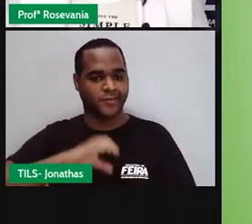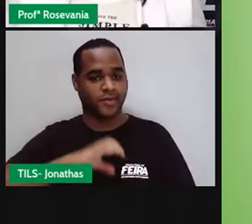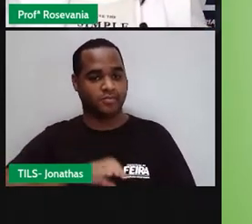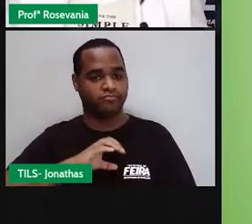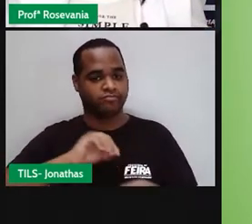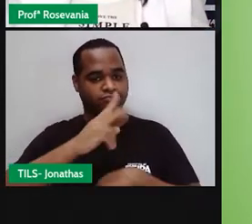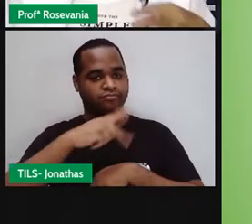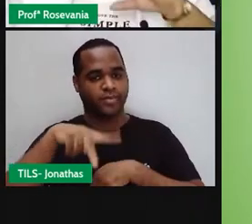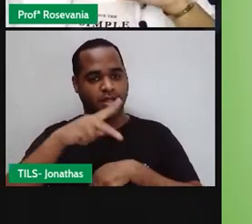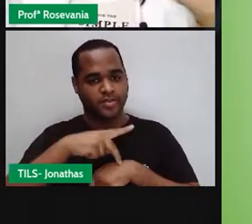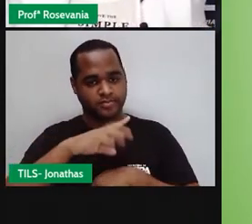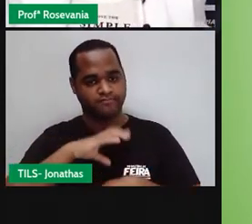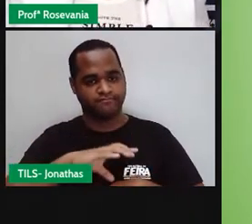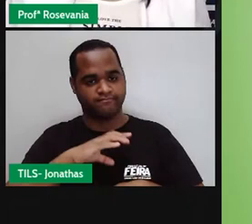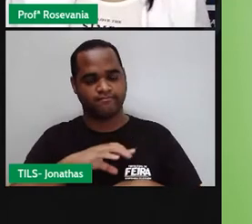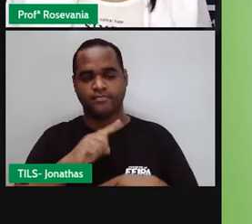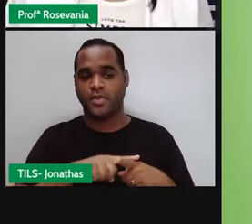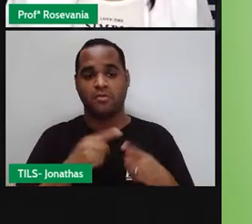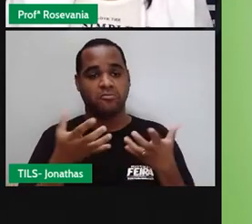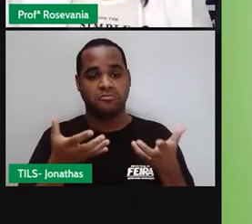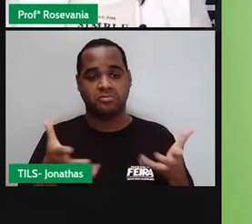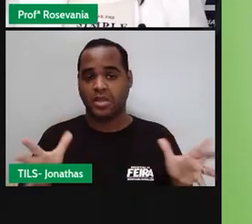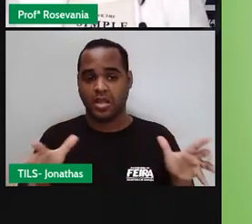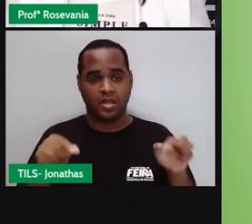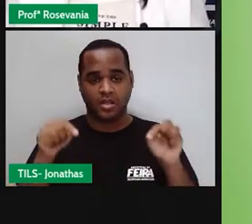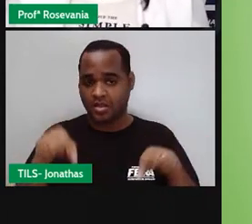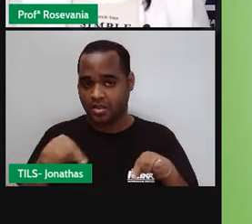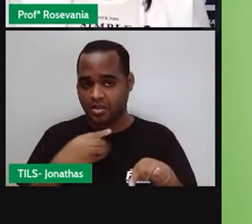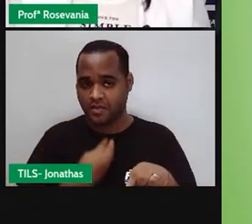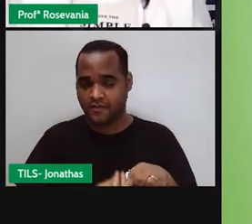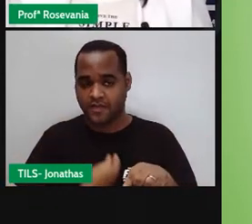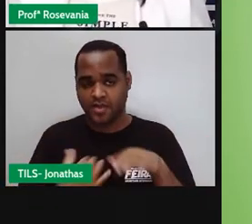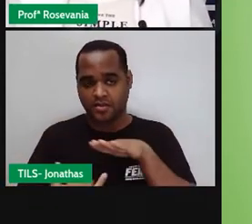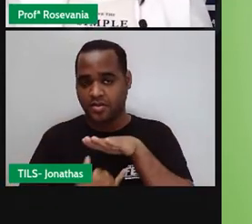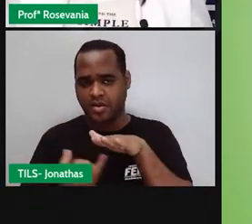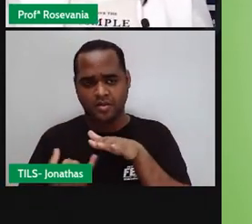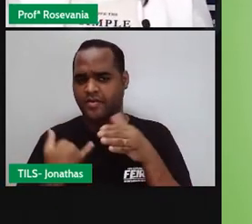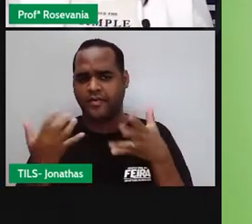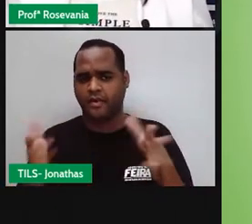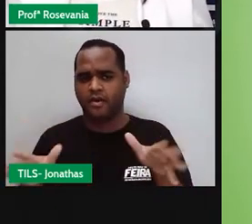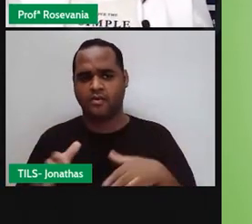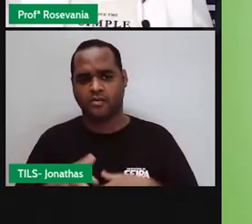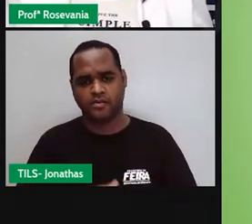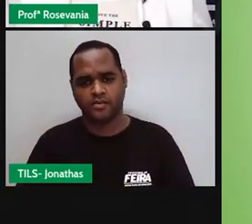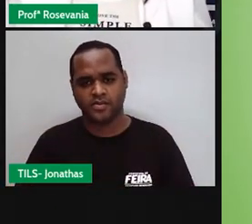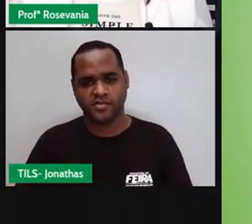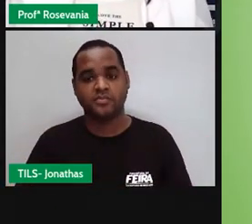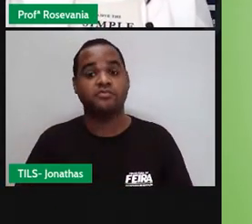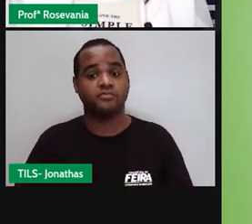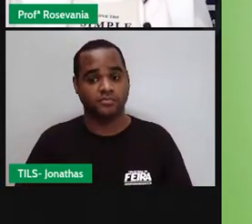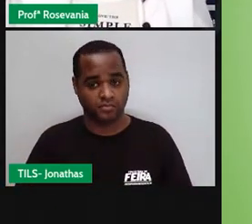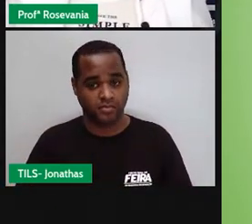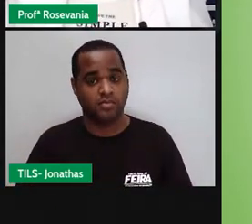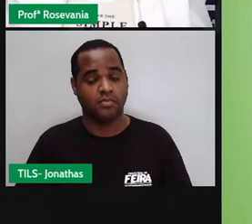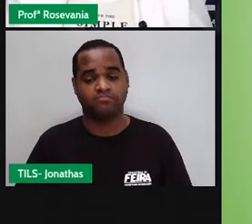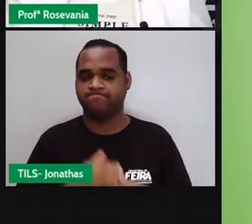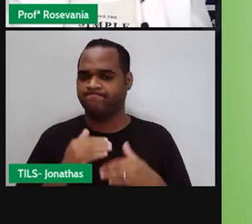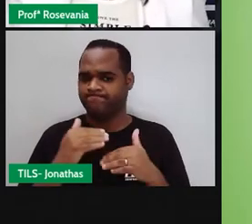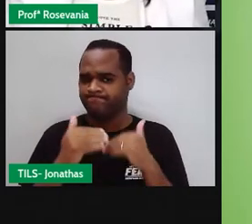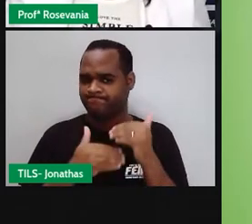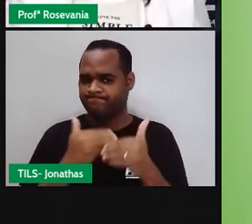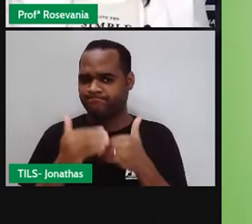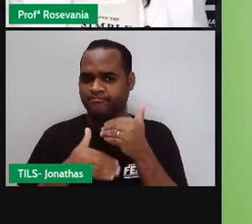não queria de jeito nenhum que a gente tivesse nenhum tipo de fábrica aqui, né? E aí, né, para que os